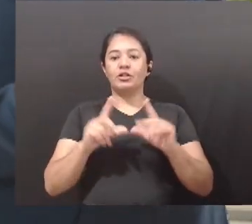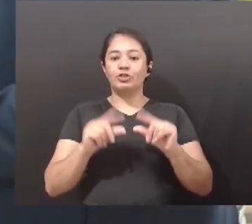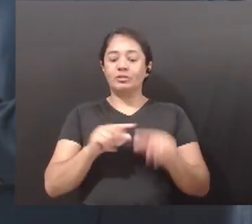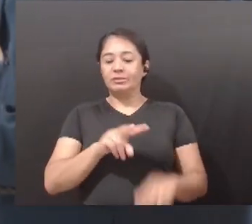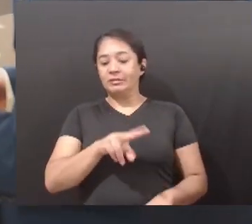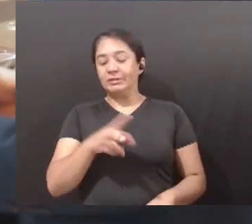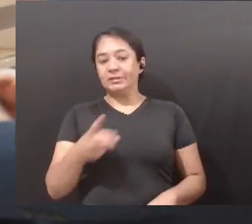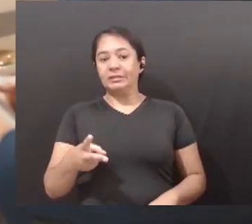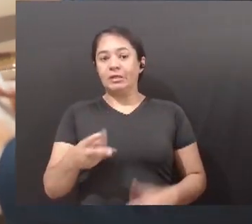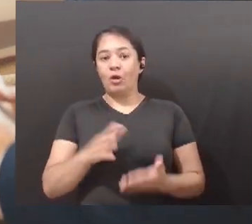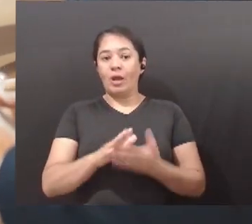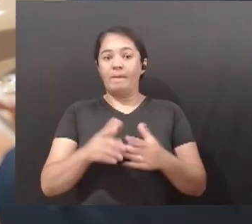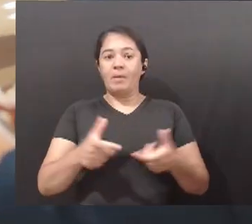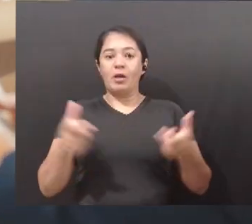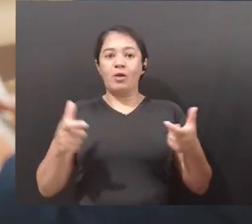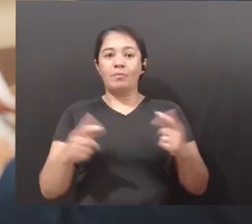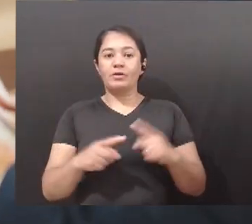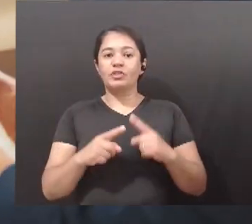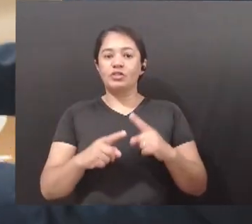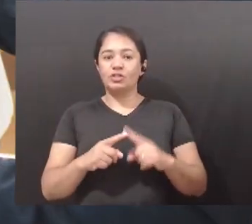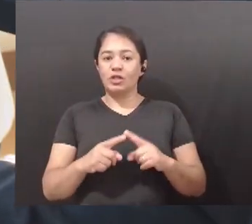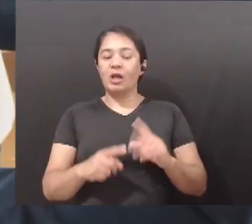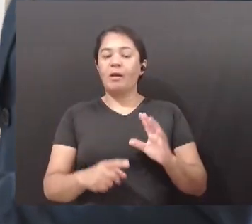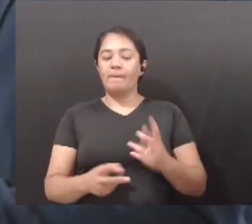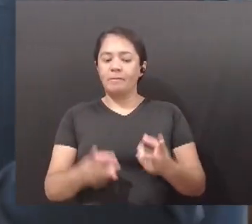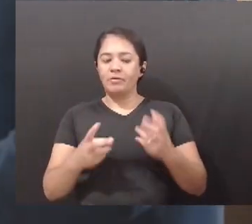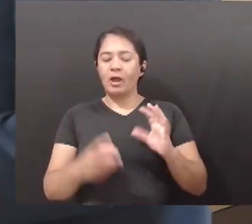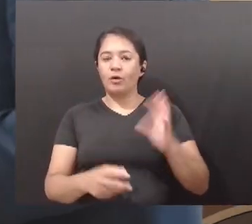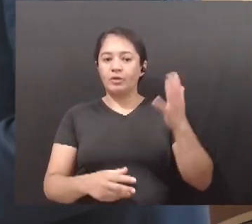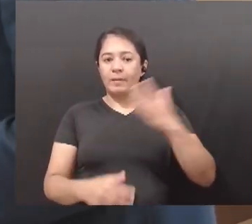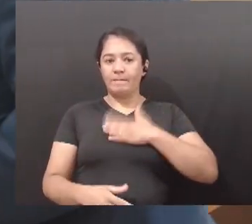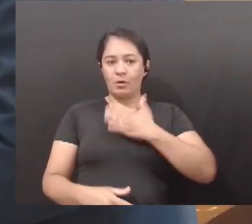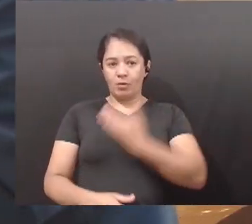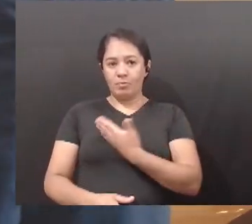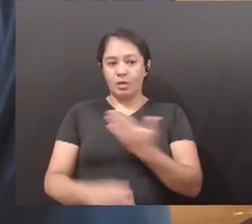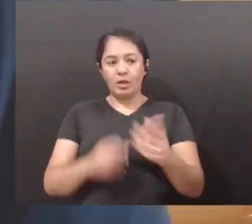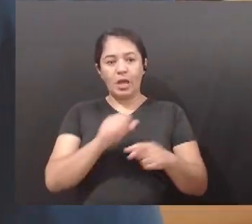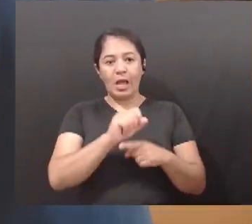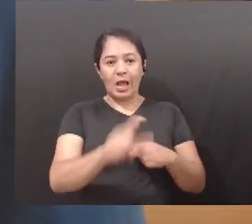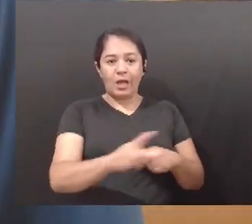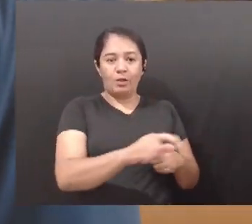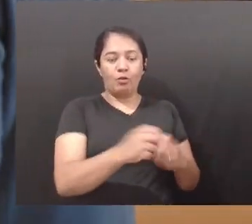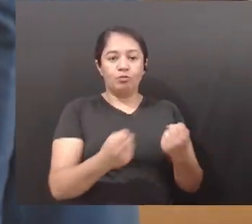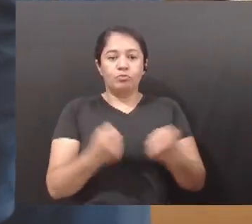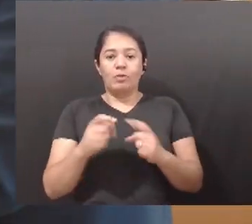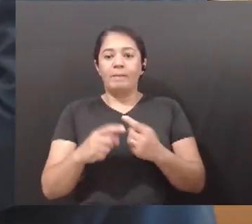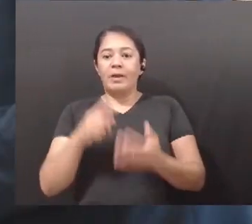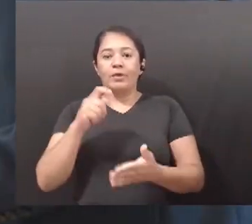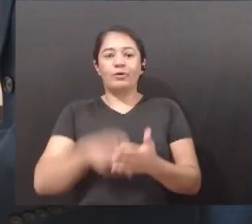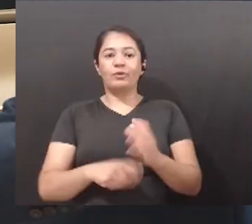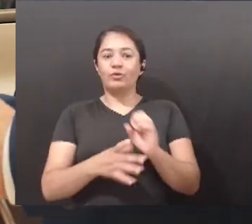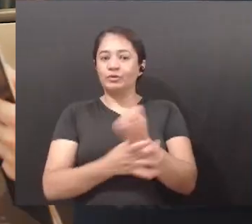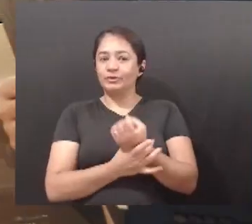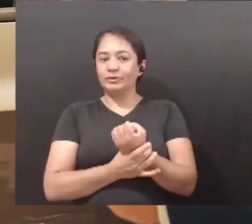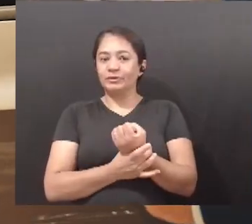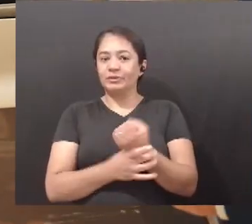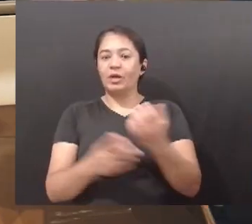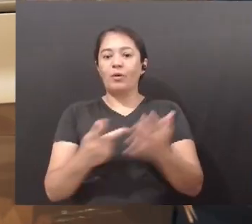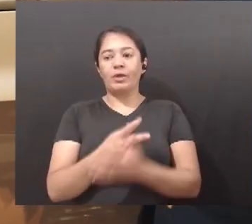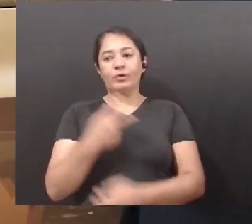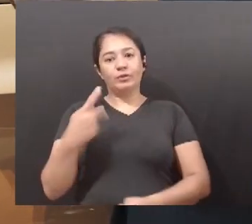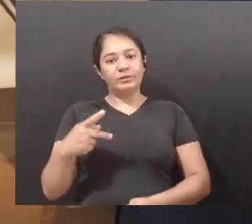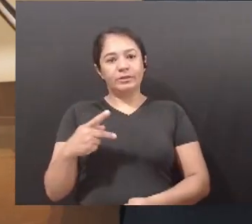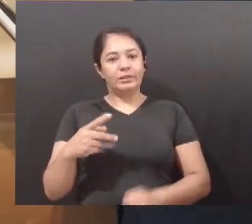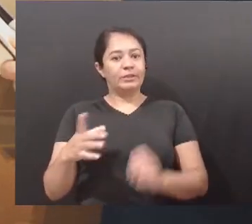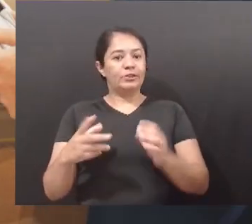que eu já vi acontecer, infelizmente. Um amigo meu alugou um carro, só que ele não contratou seguro, aí foi um erro da parte dele, que ele não contratou seguro, porque é opcional, né?